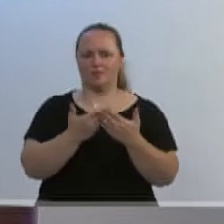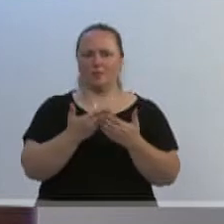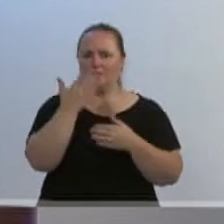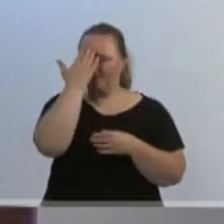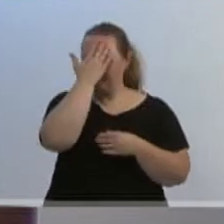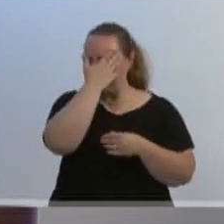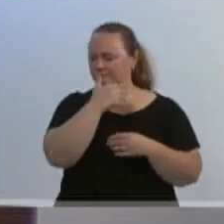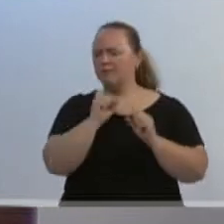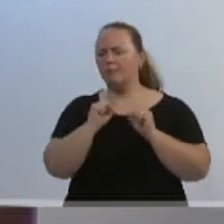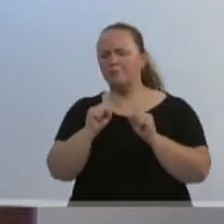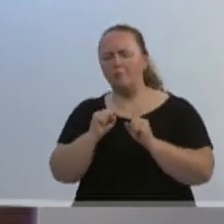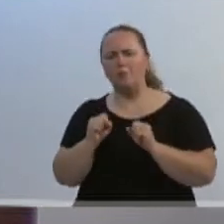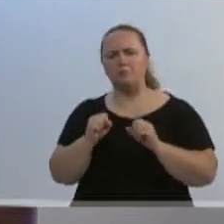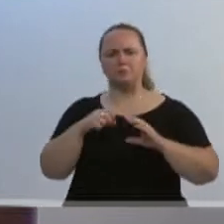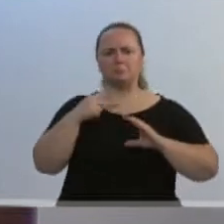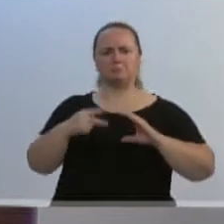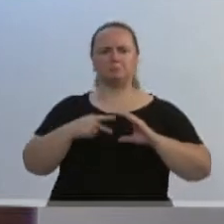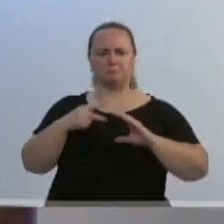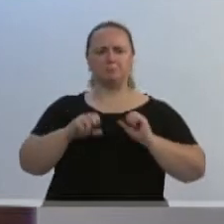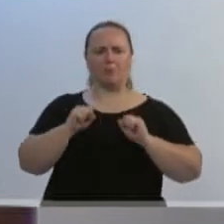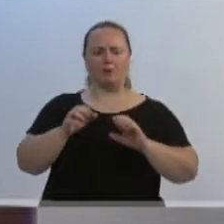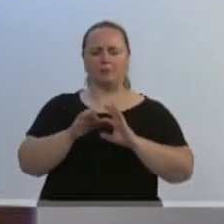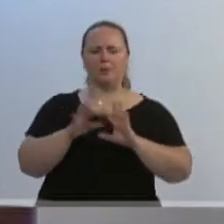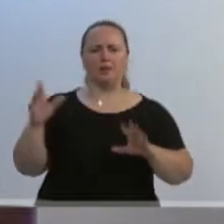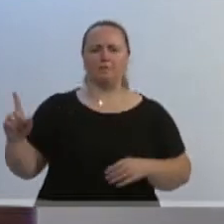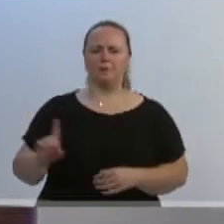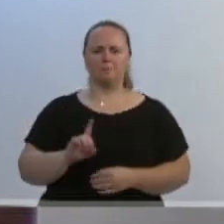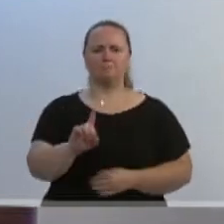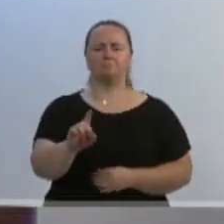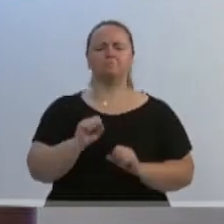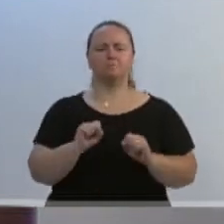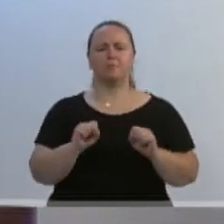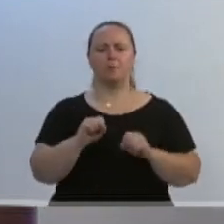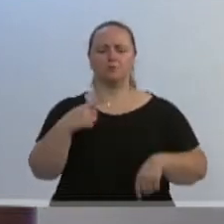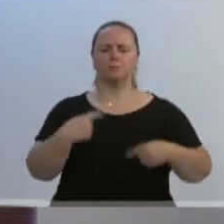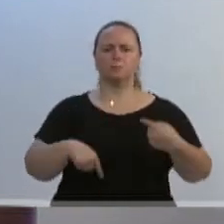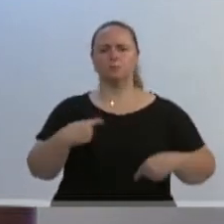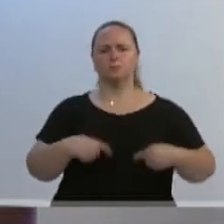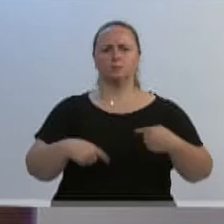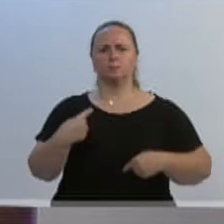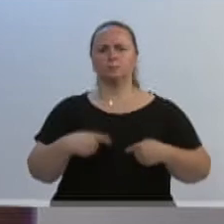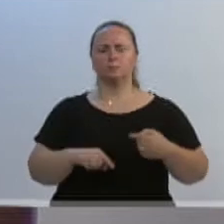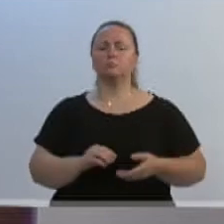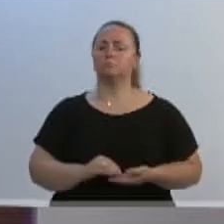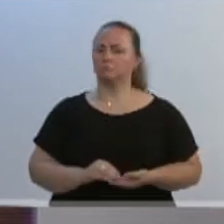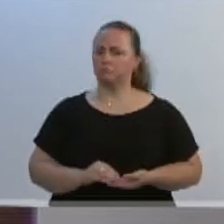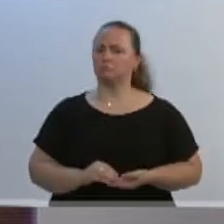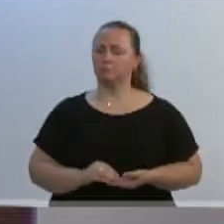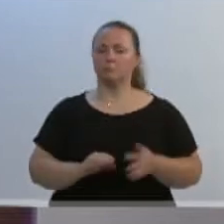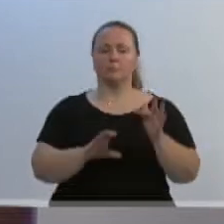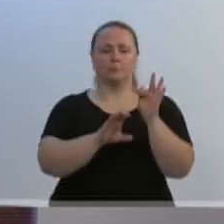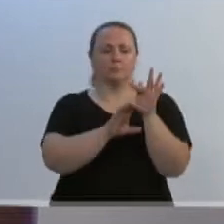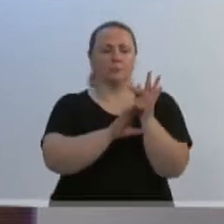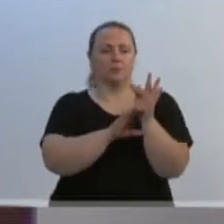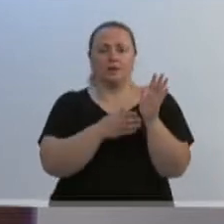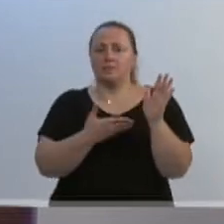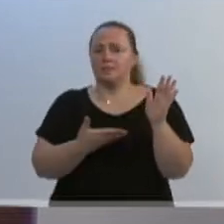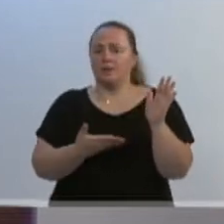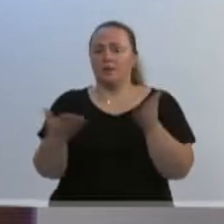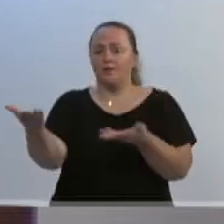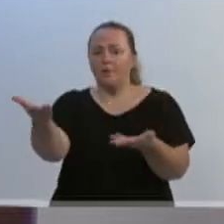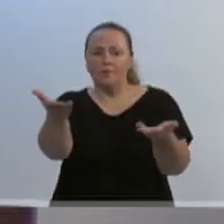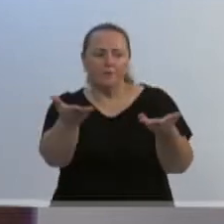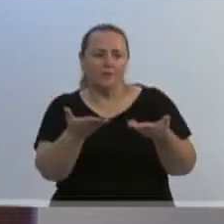esta casa, vereador Almir, nós liberaremos o plenário desta casa para discussão, faça-se na Fundação Cultural e convide